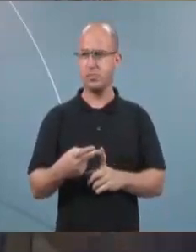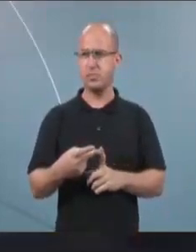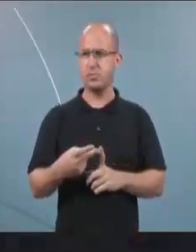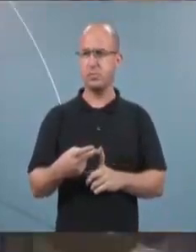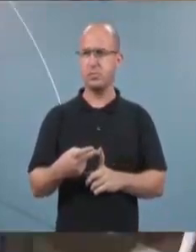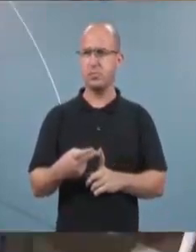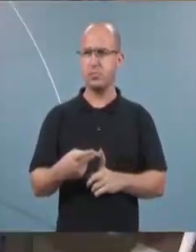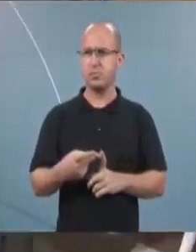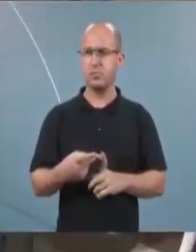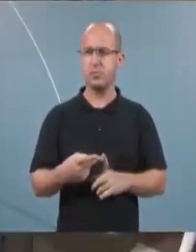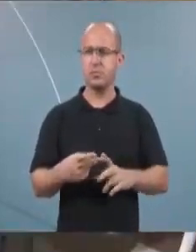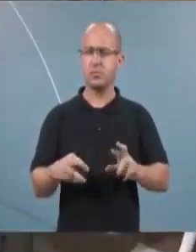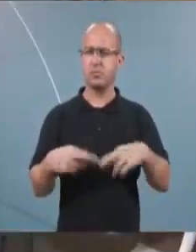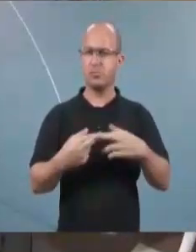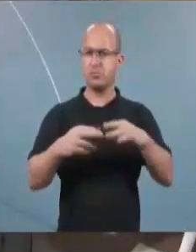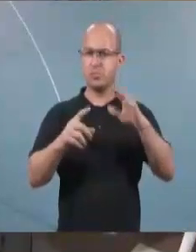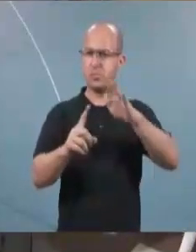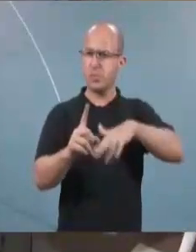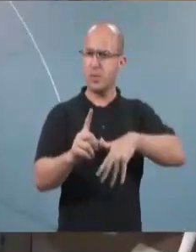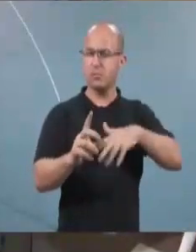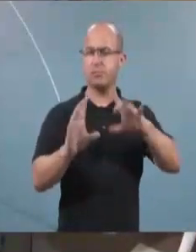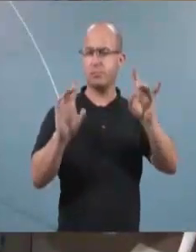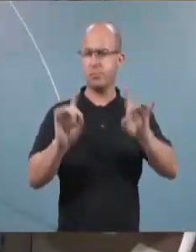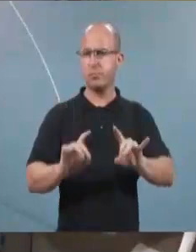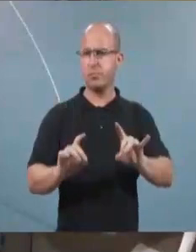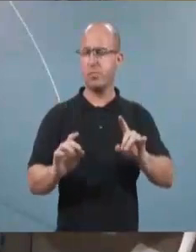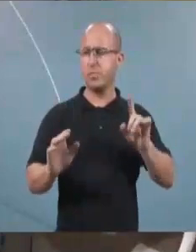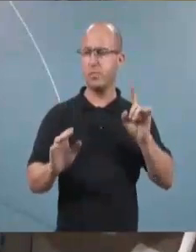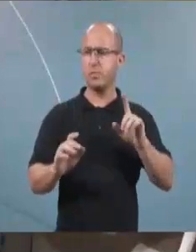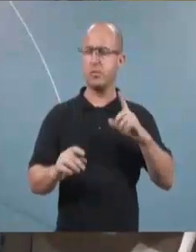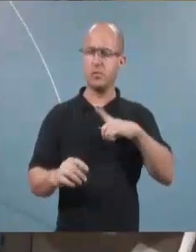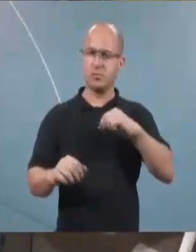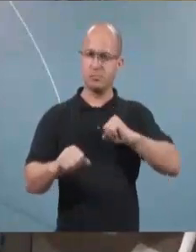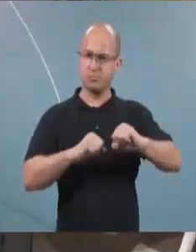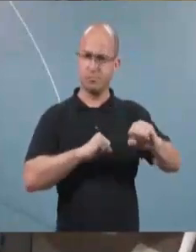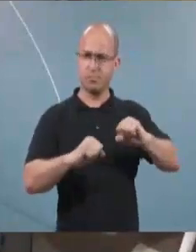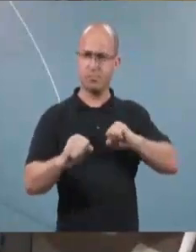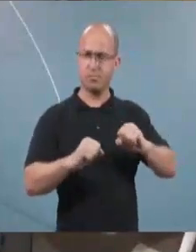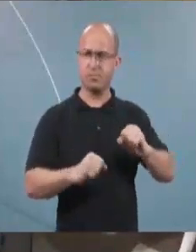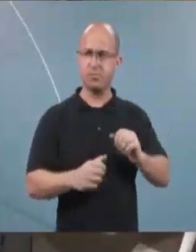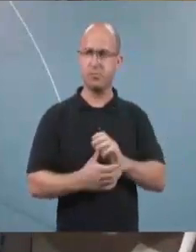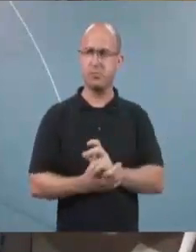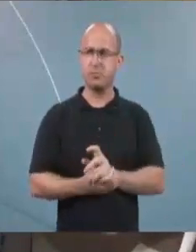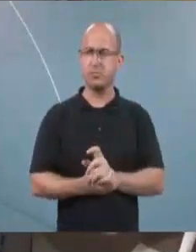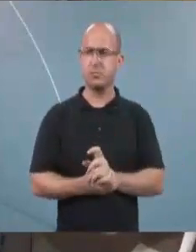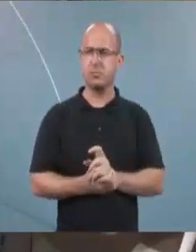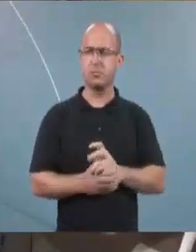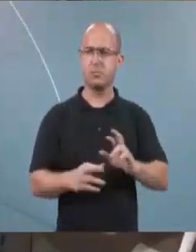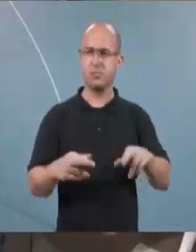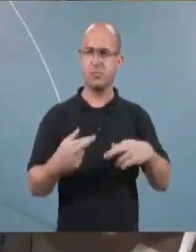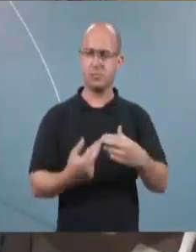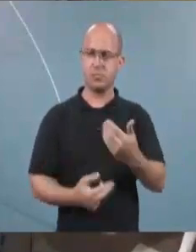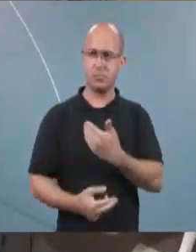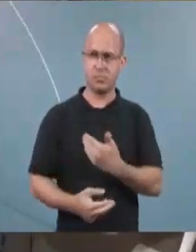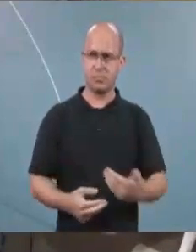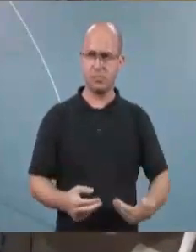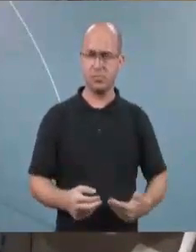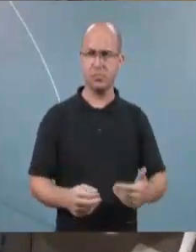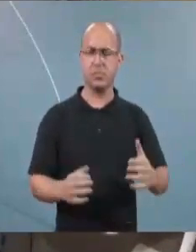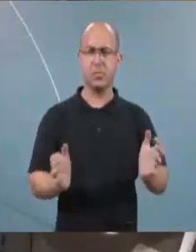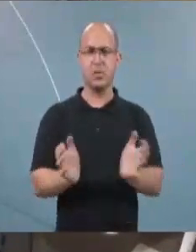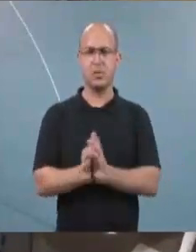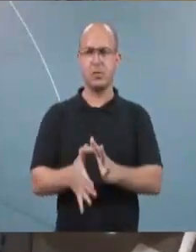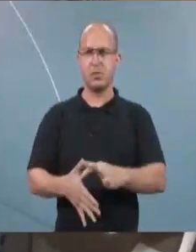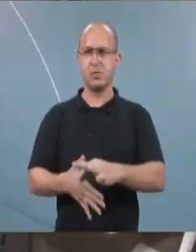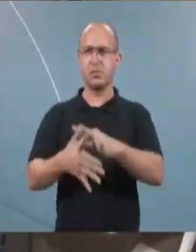nem de sessão solen inclusive quando a gente teve o debate de levar as audiências públicas para o colegiado de